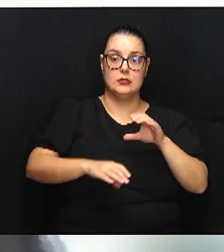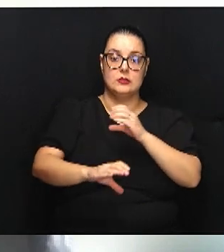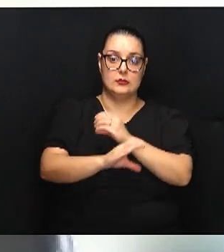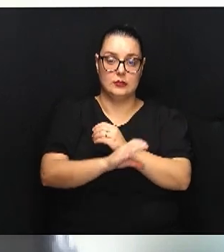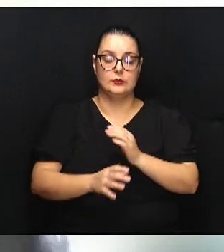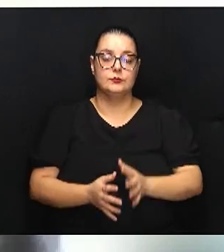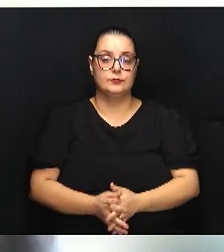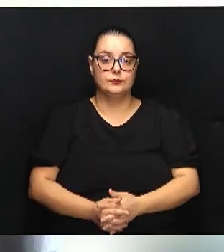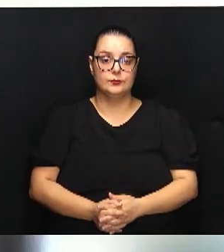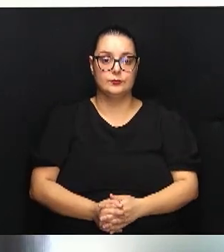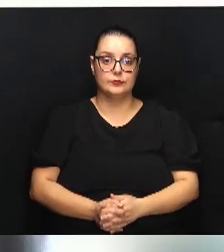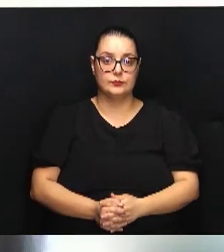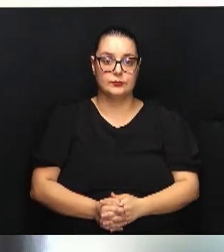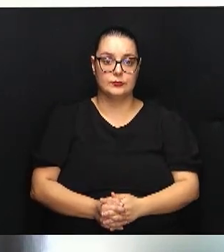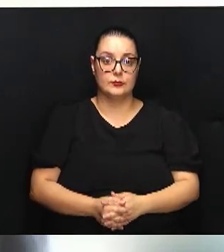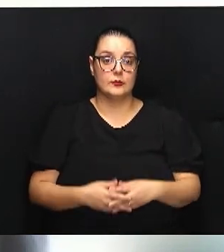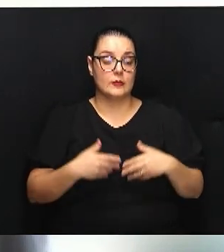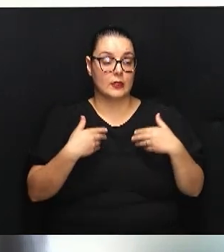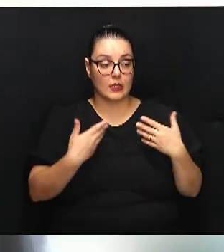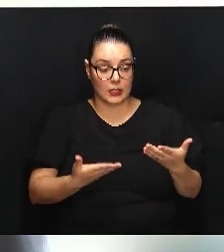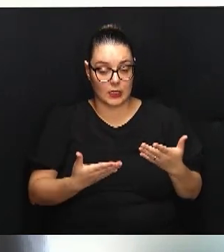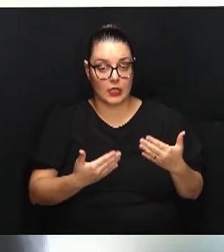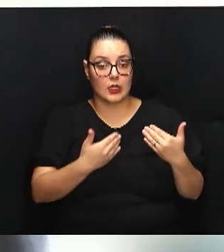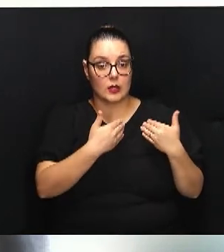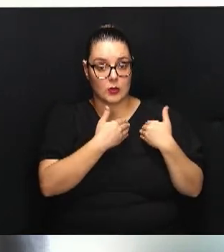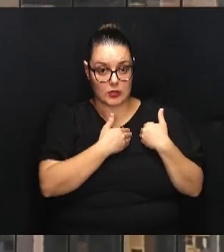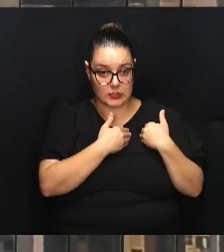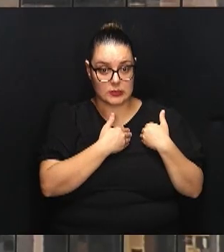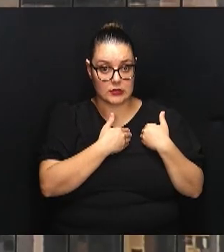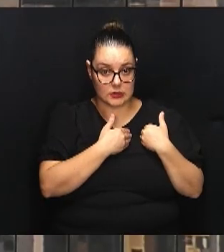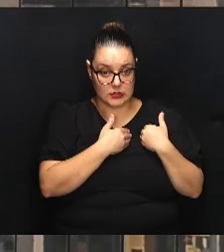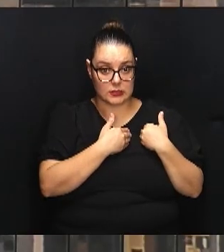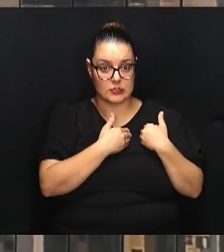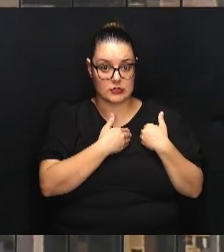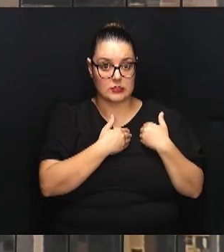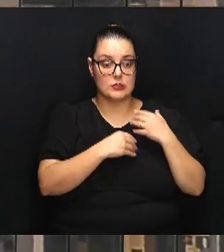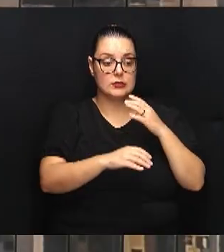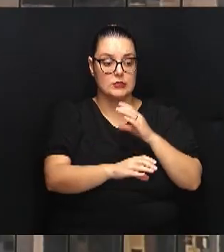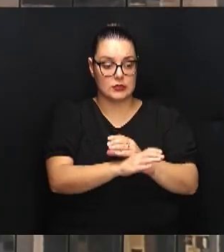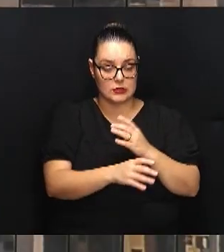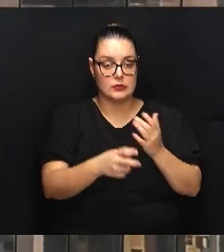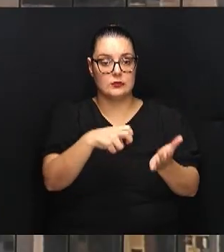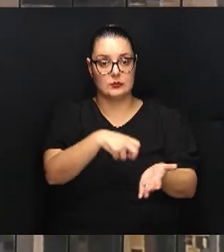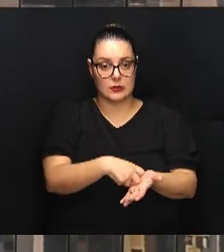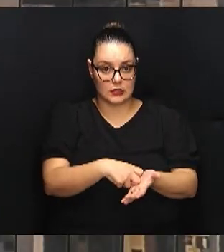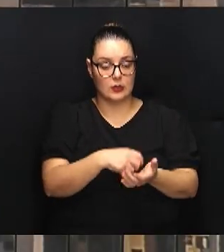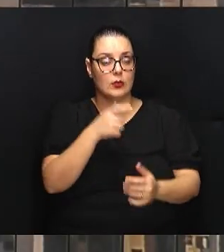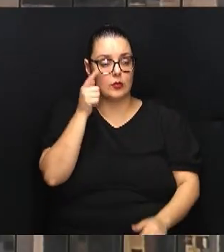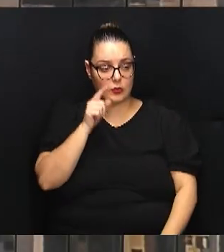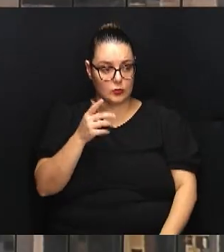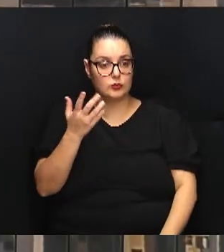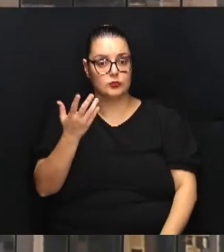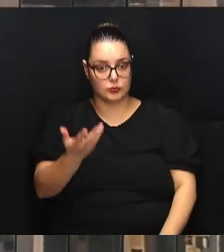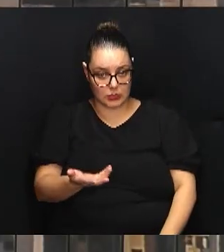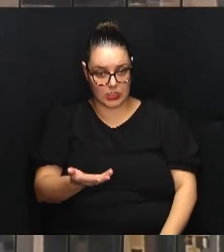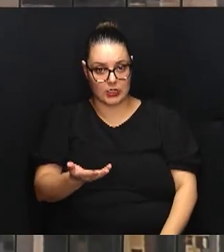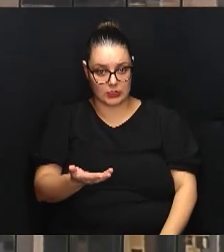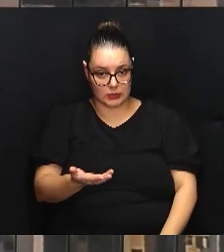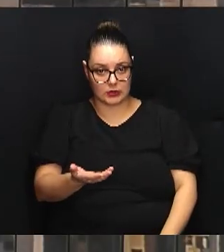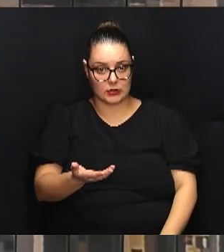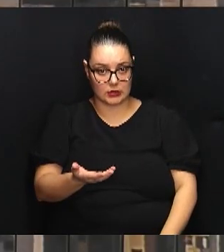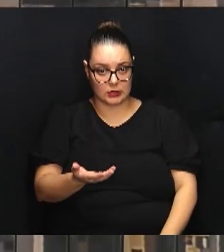a chamada responsabilidade civil. E aí, com essa responsabilidade civil,